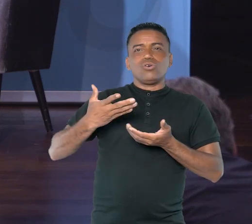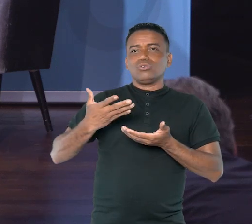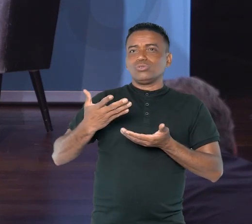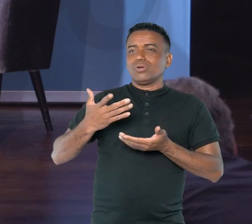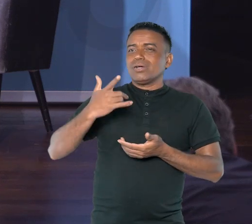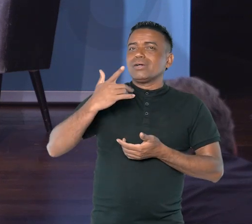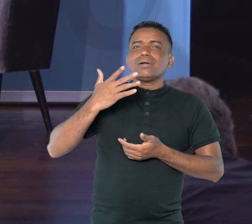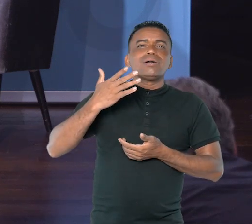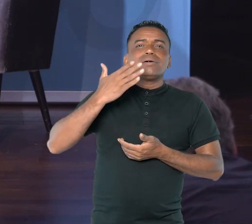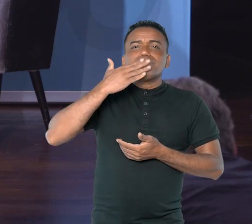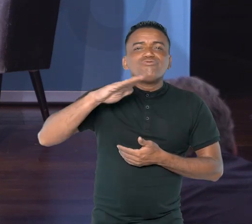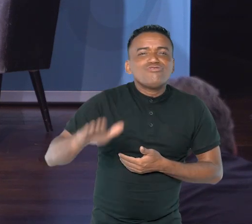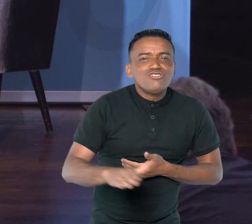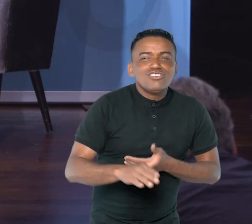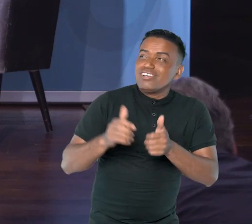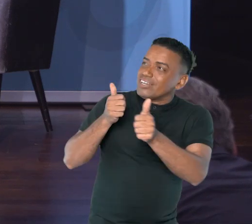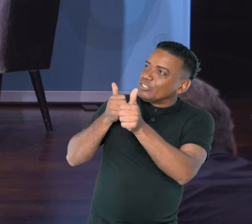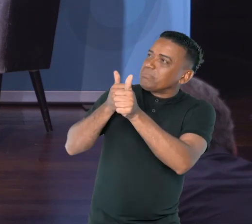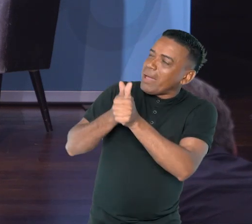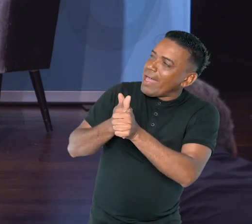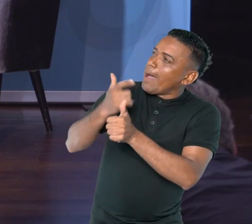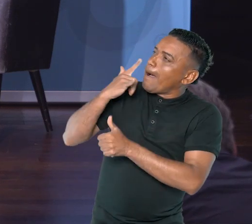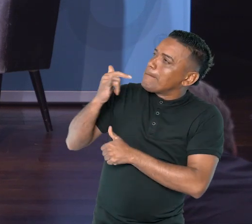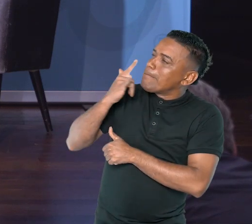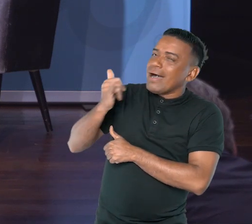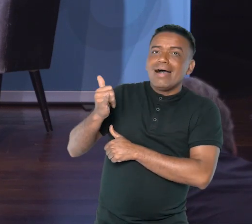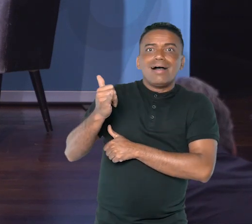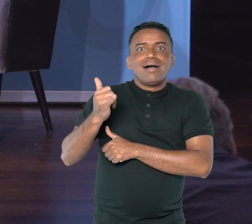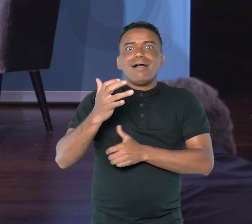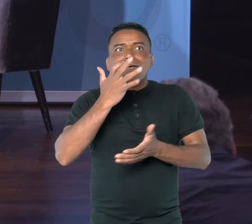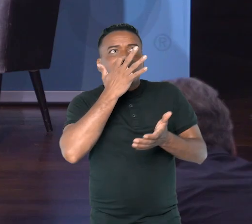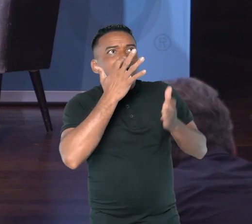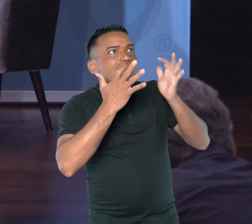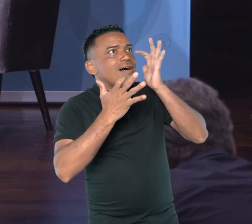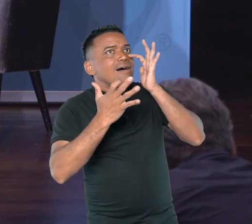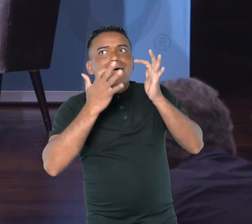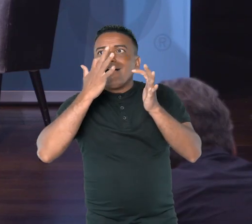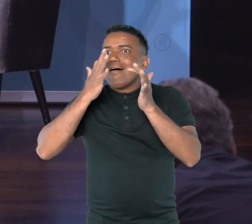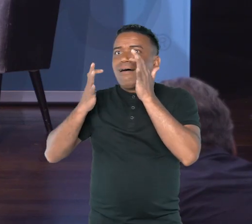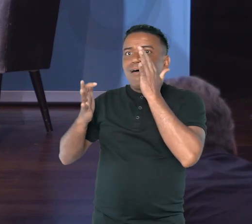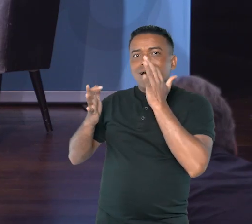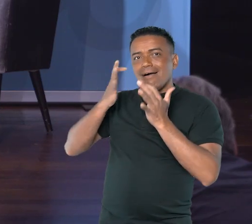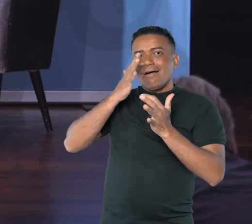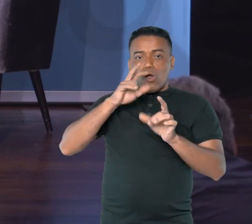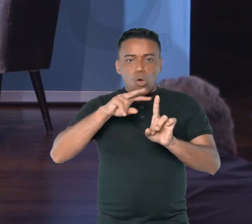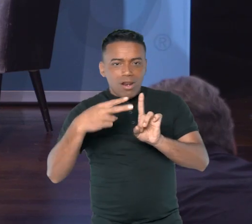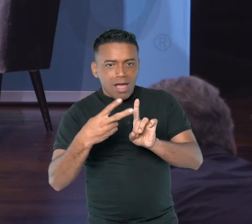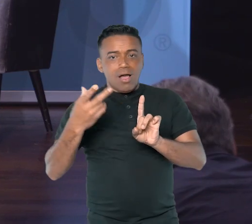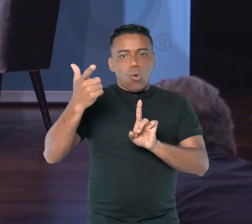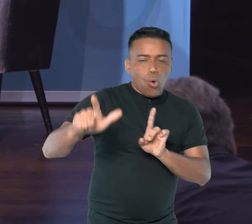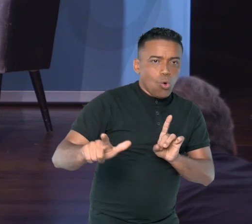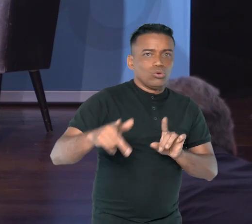pai, fascinada com os mundos que eu posso descobrir através de outros olhares, de outros